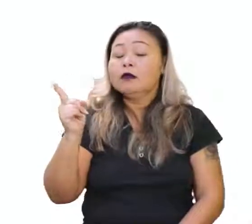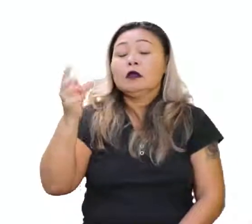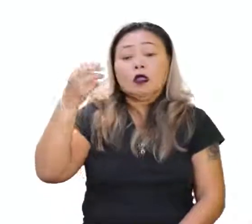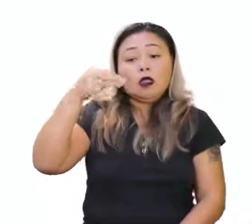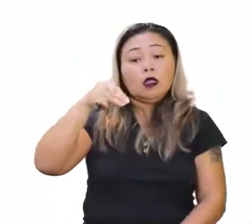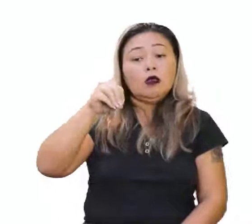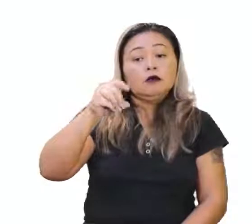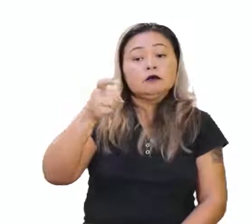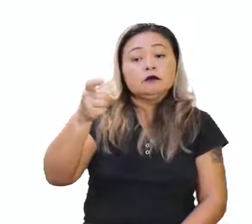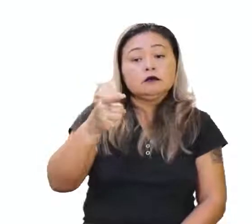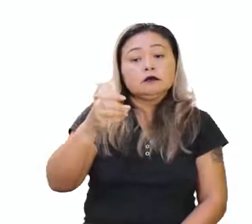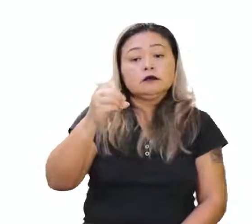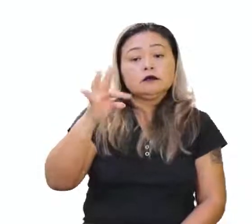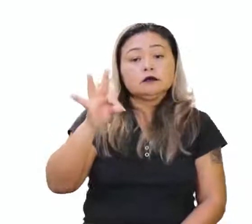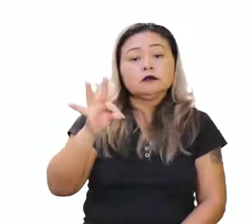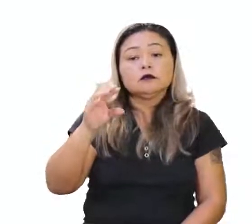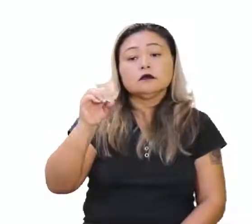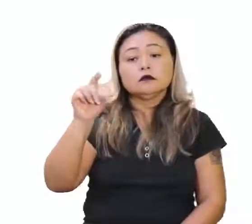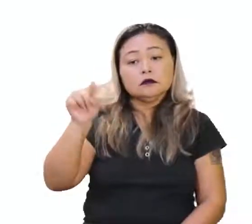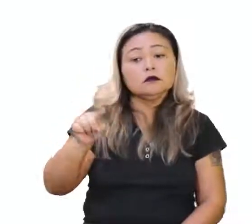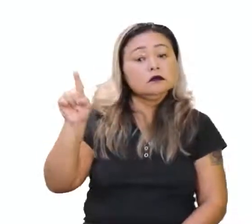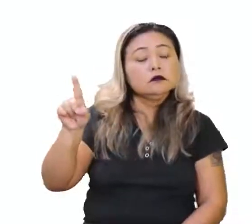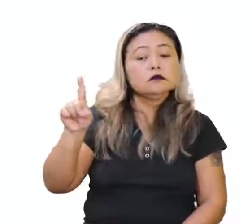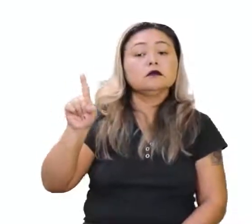raça é a mais indicada, tá bom?